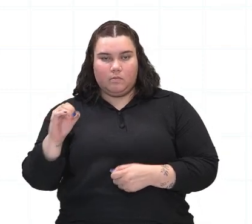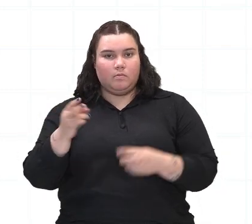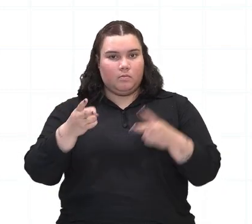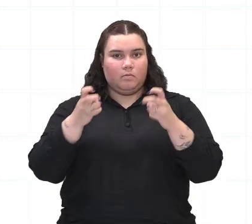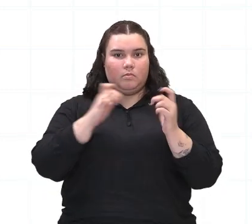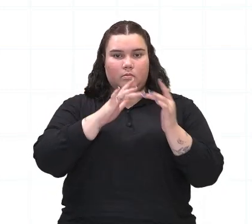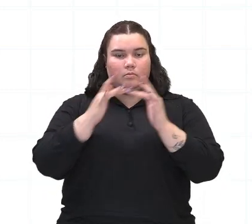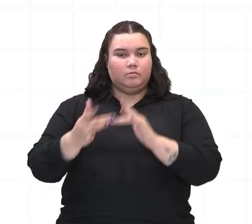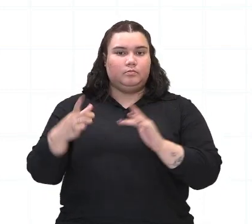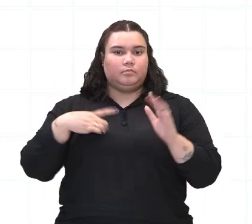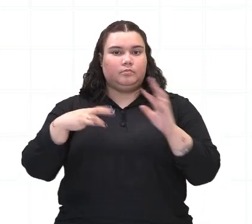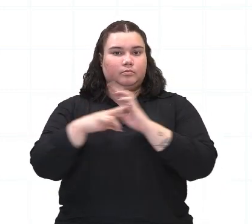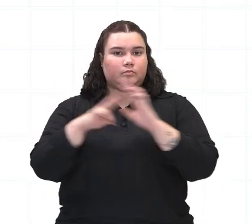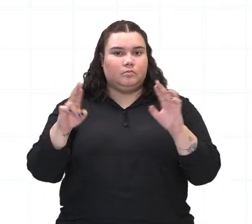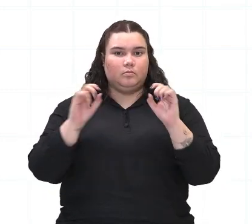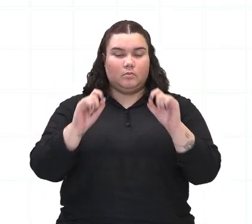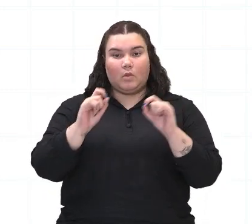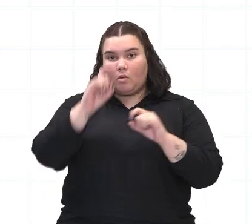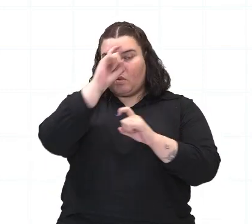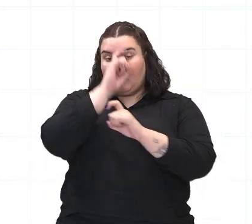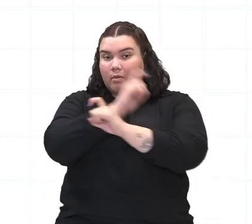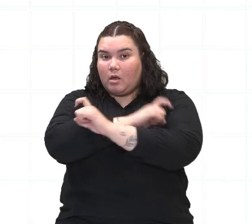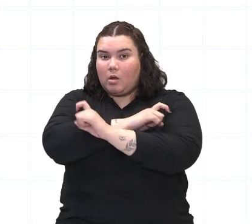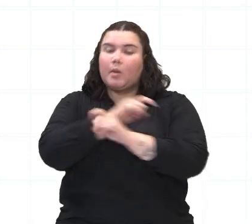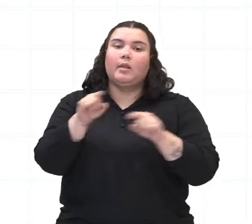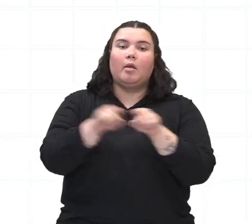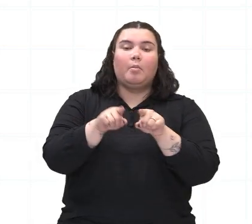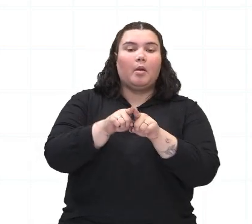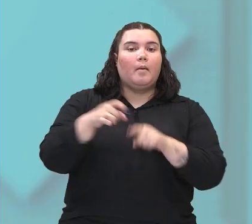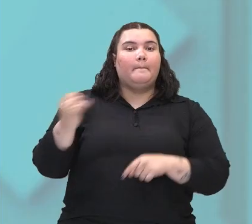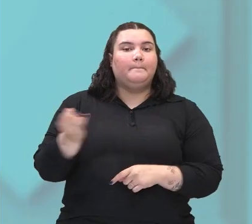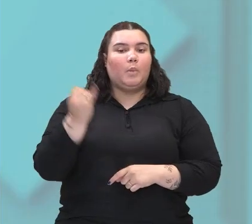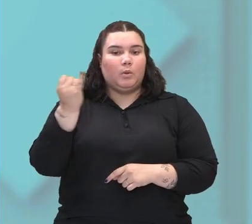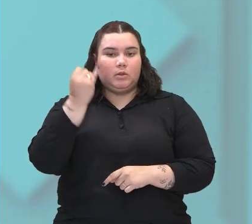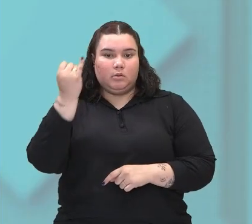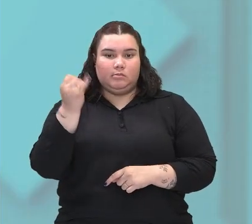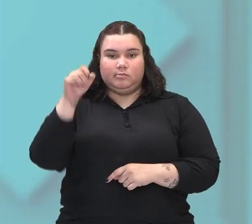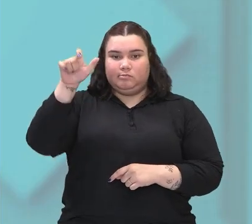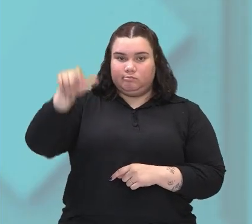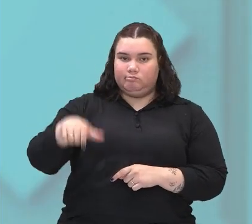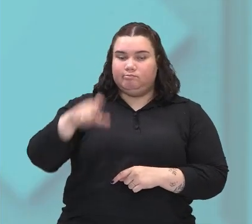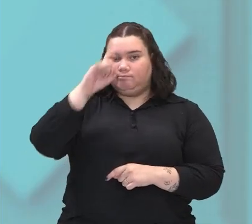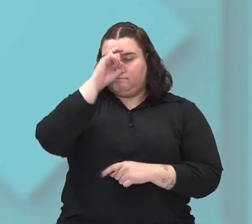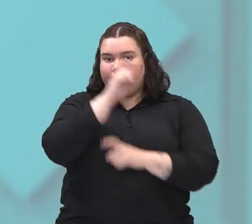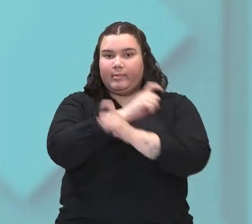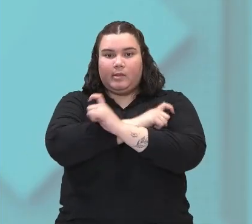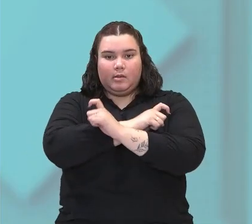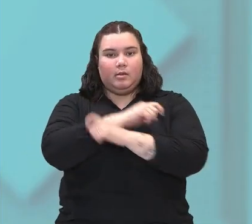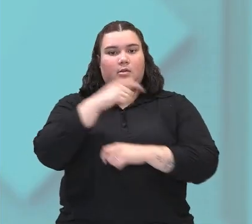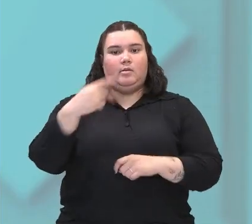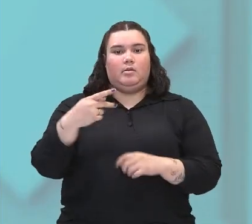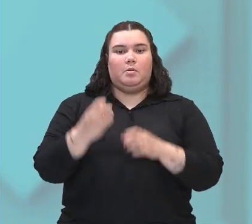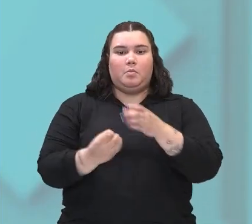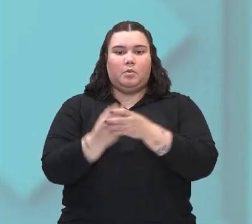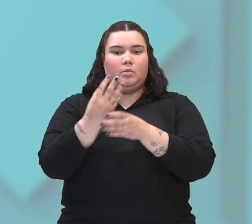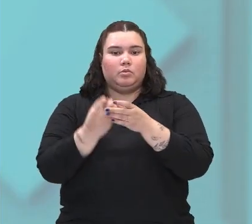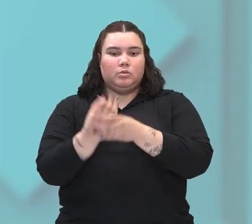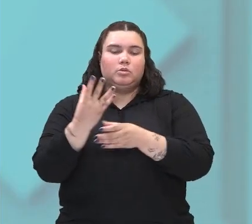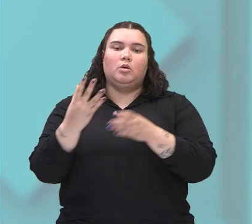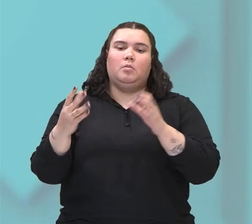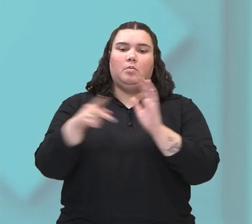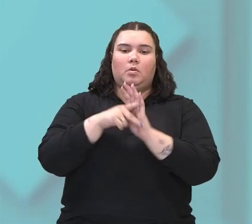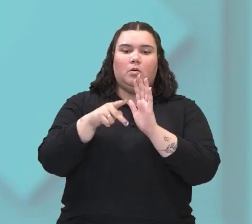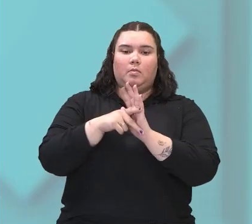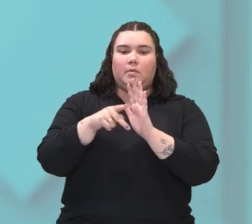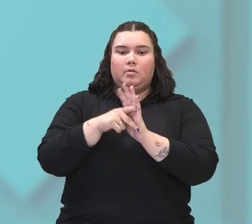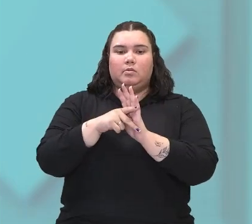tem do faraó da importância da imponência do faraó nas nessas Produções eh